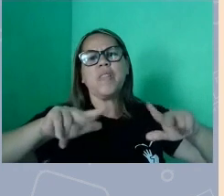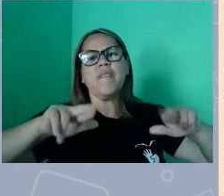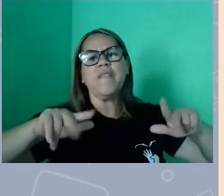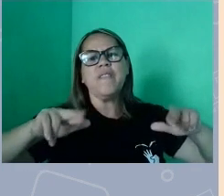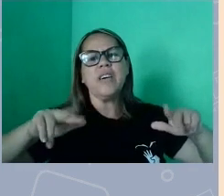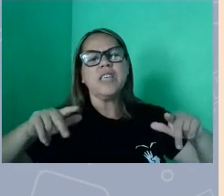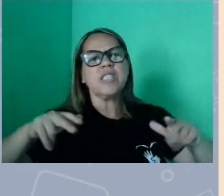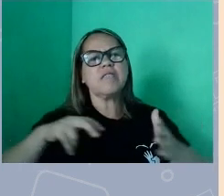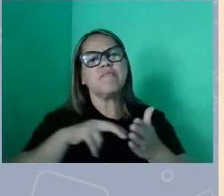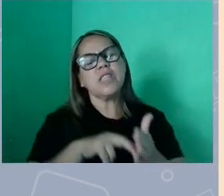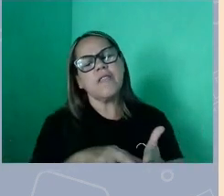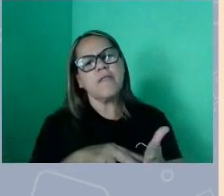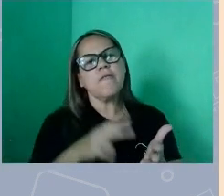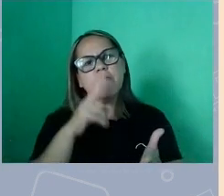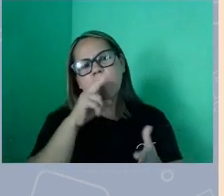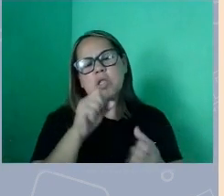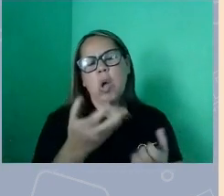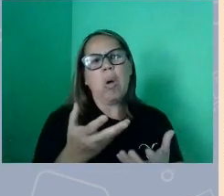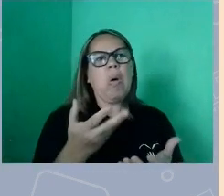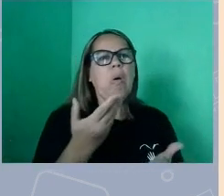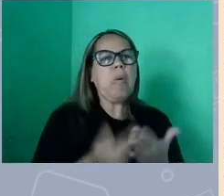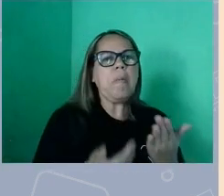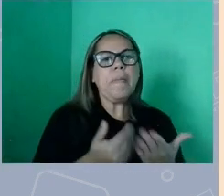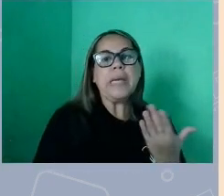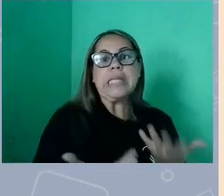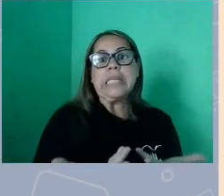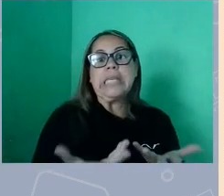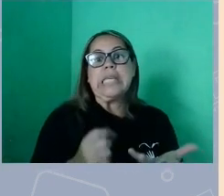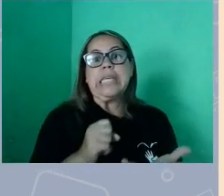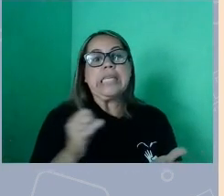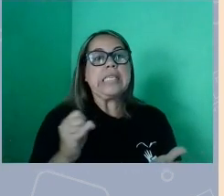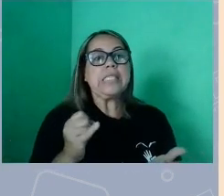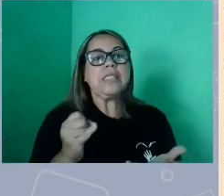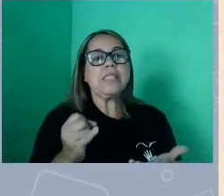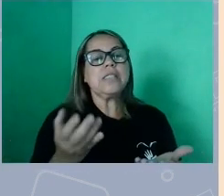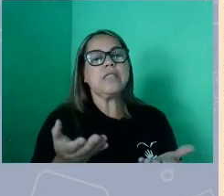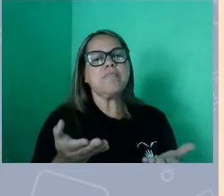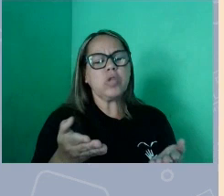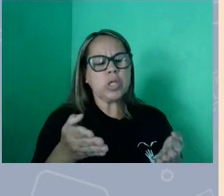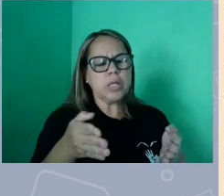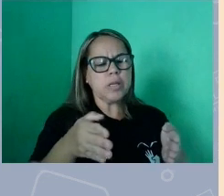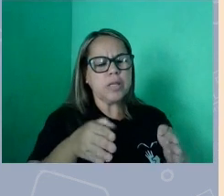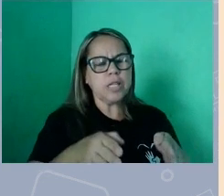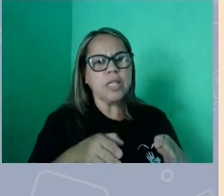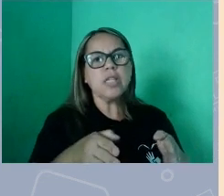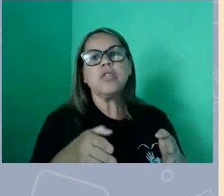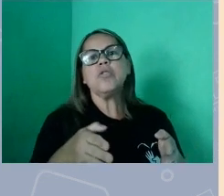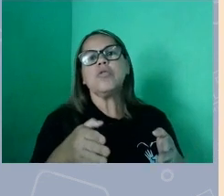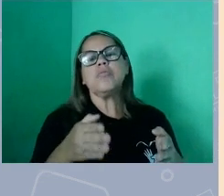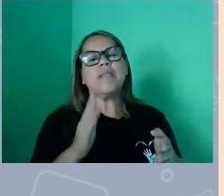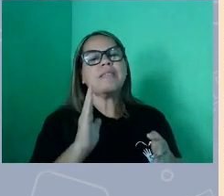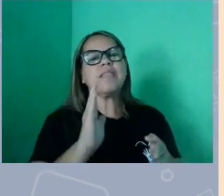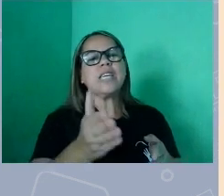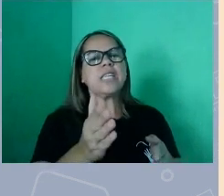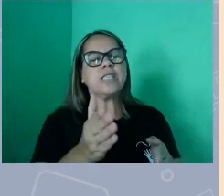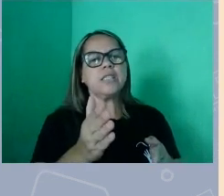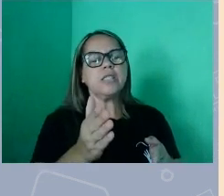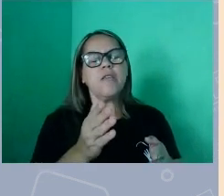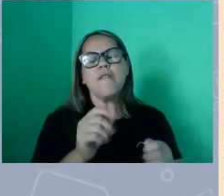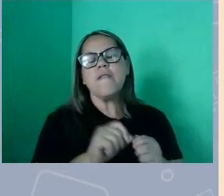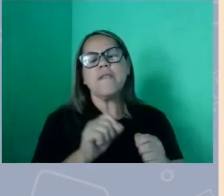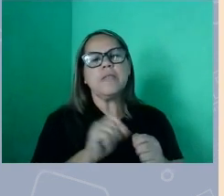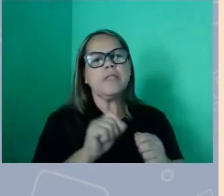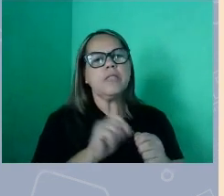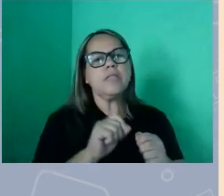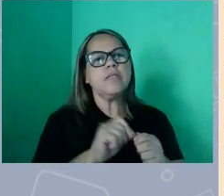ou desgastes e que se inclinam numa determinada direção formando